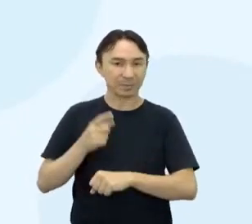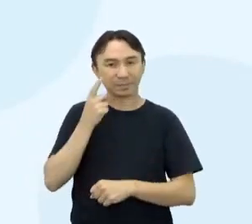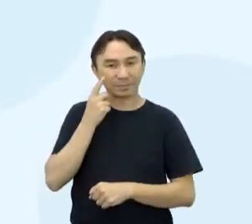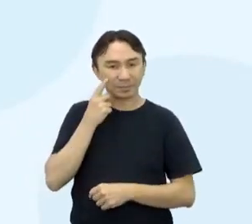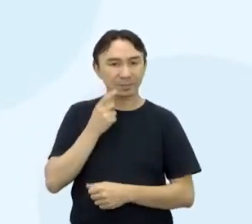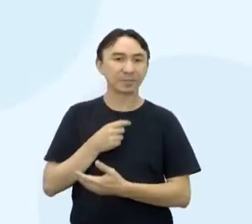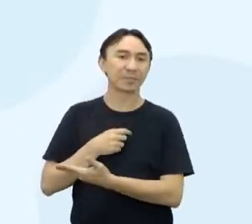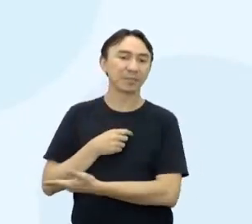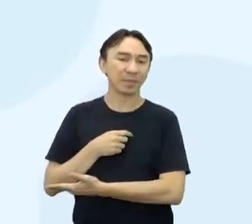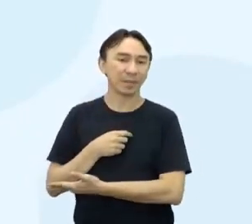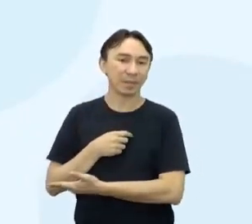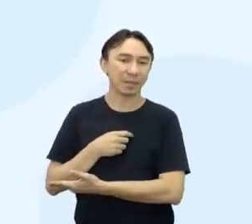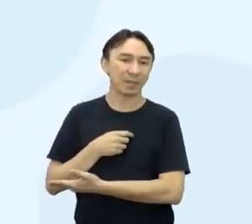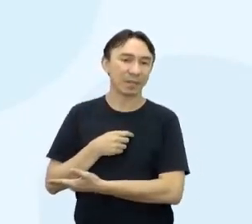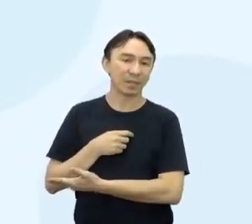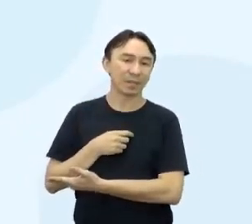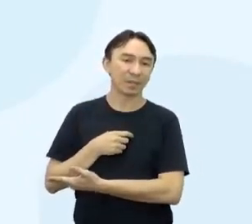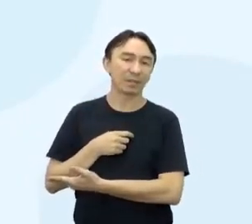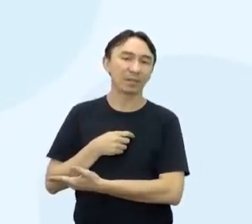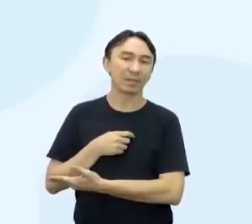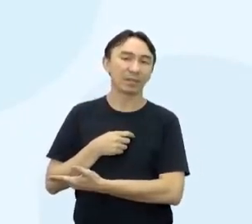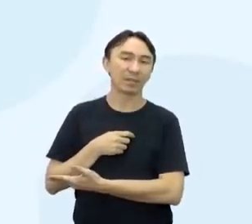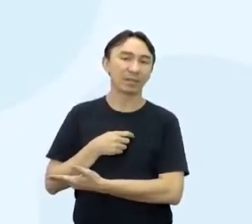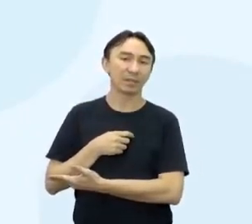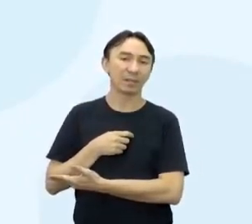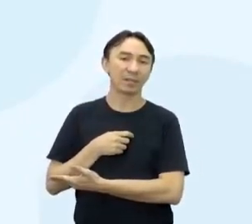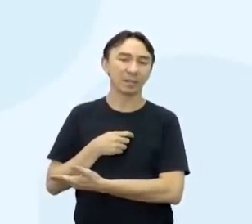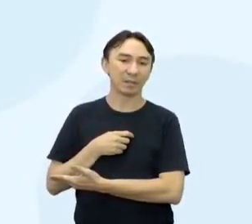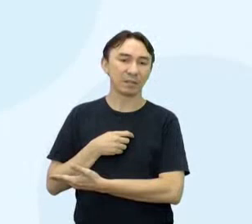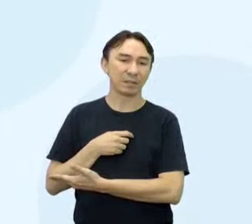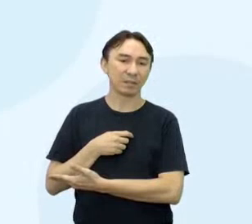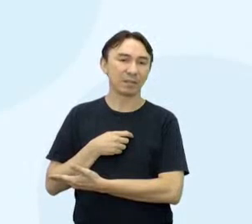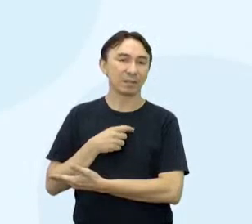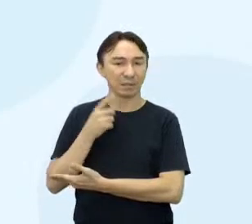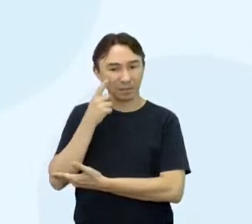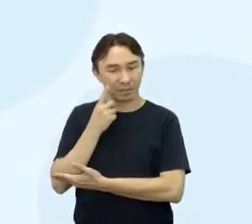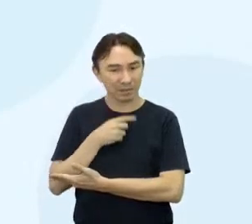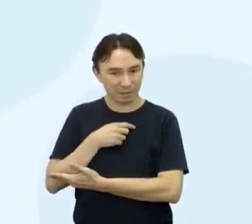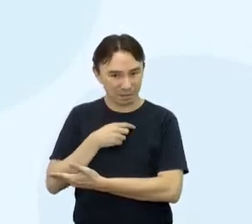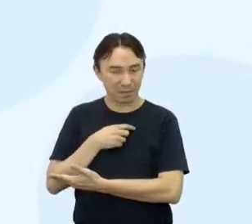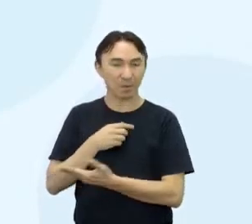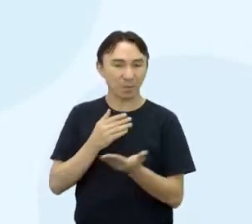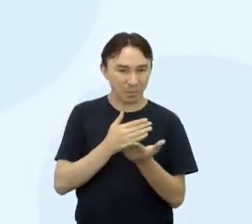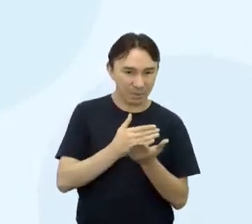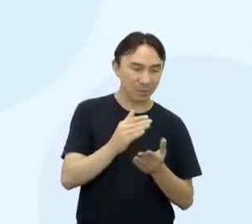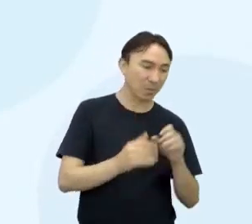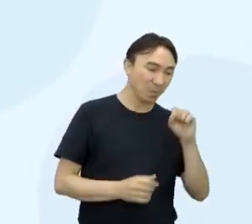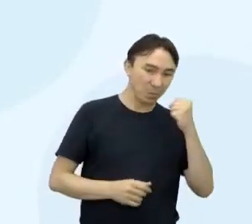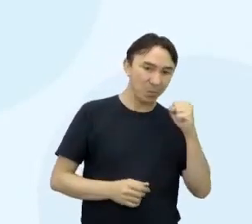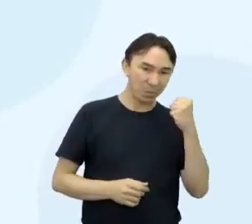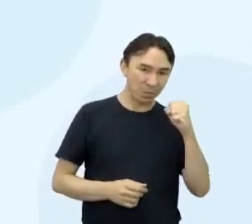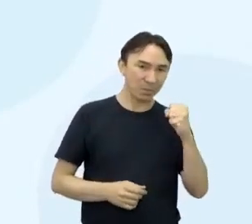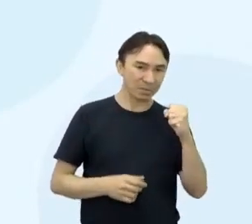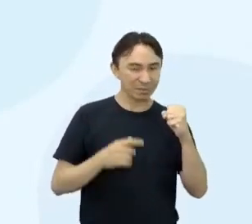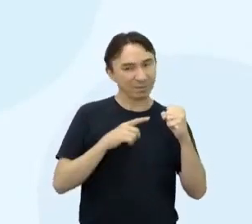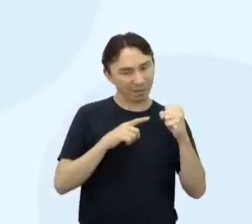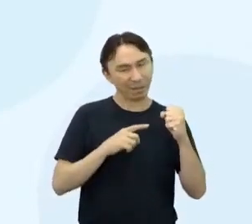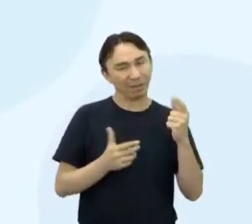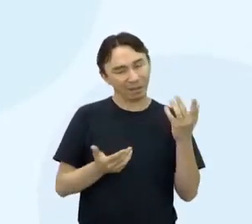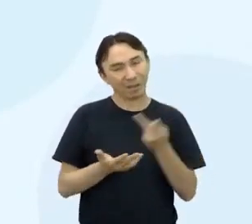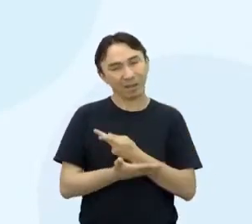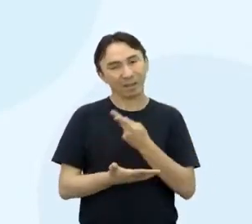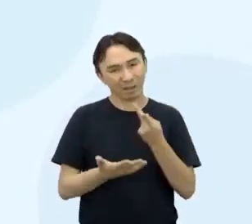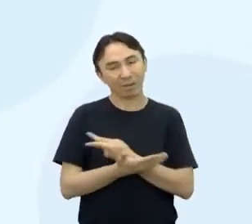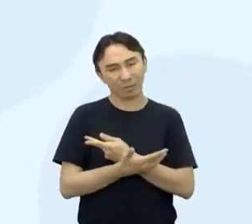11 segundos, né? Aqui começa com 8, tem um erro, né? Por causa da bolinha de água que encontra com a bolha de gás, que a gente